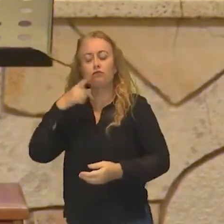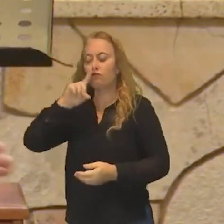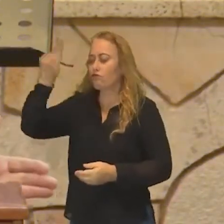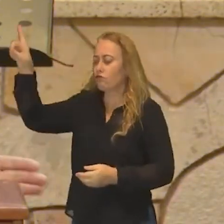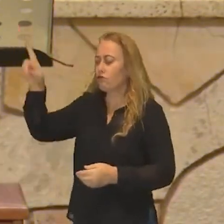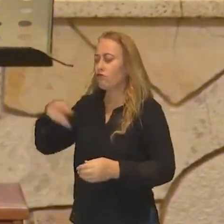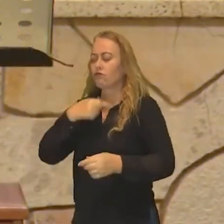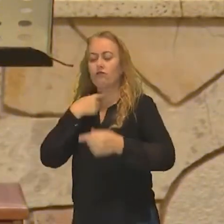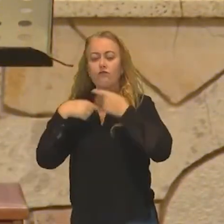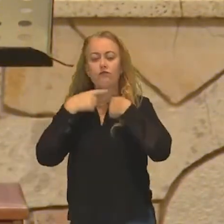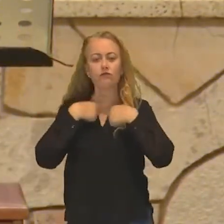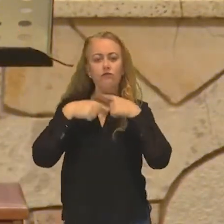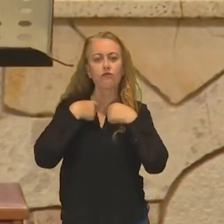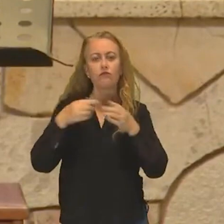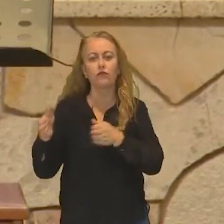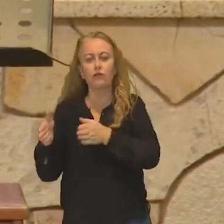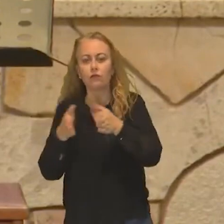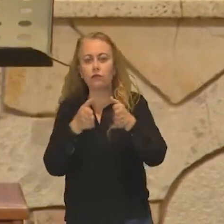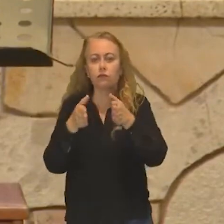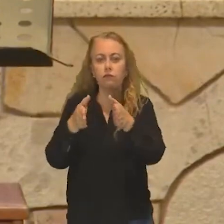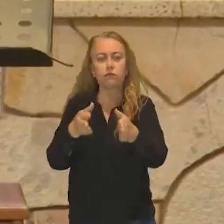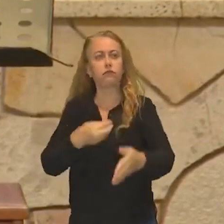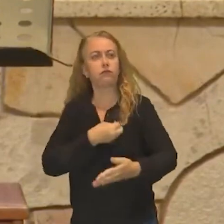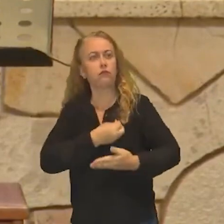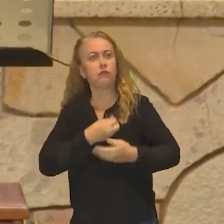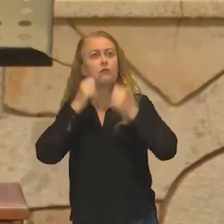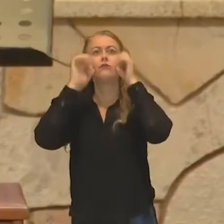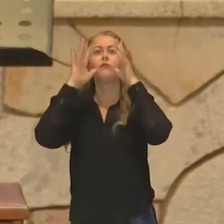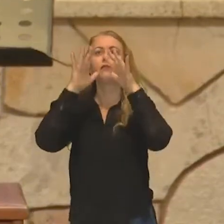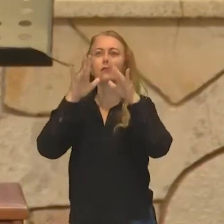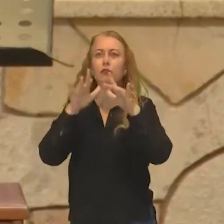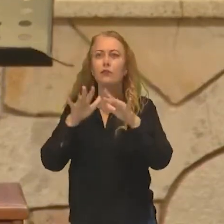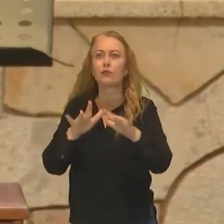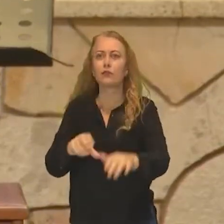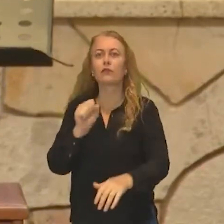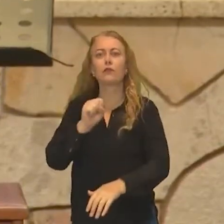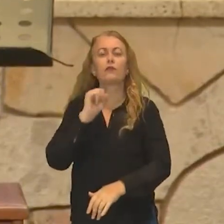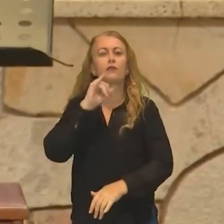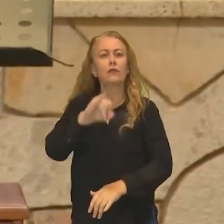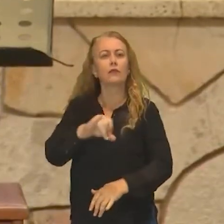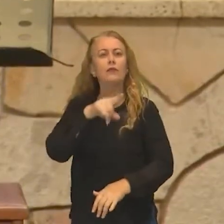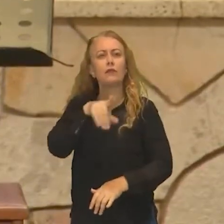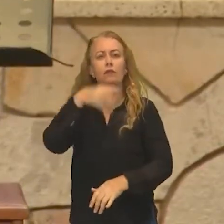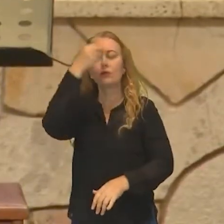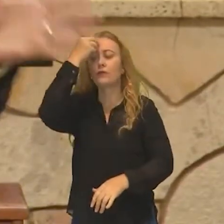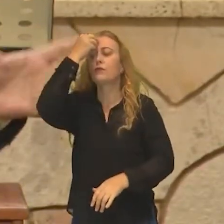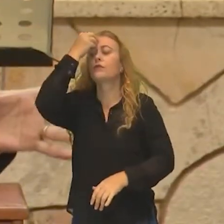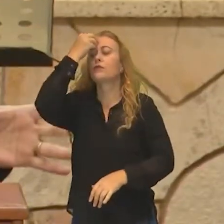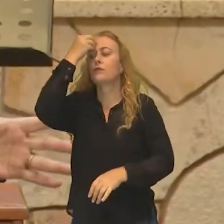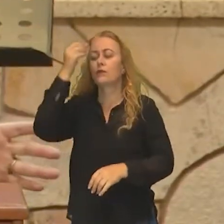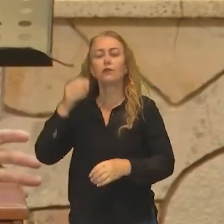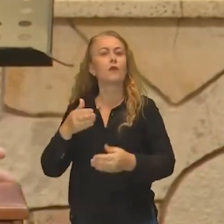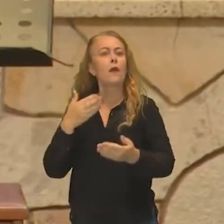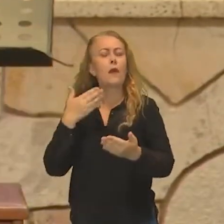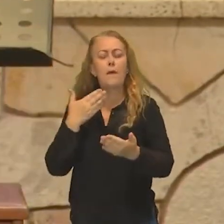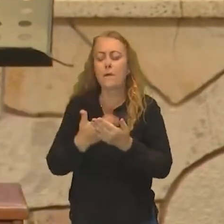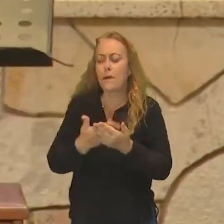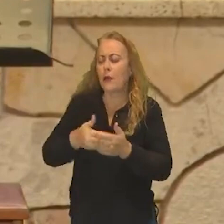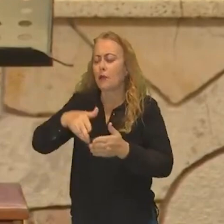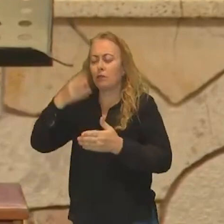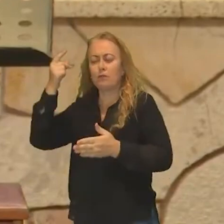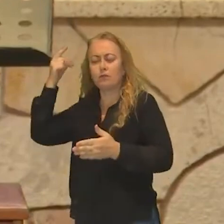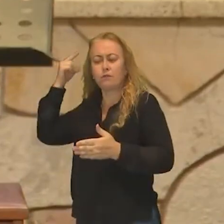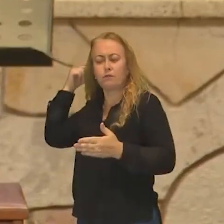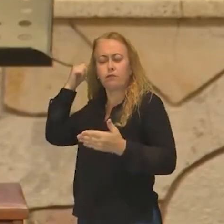e você quer mudar o rumo da sua vida, Deus o abençoe. Se você nesta noite entendeu que mesmo com o seu passado, Deus